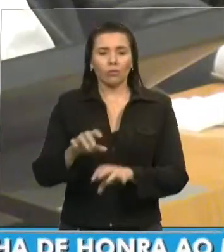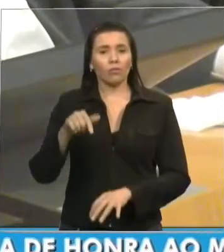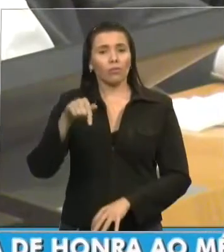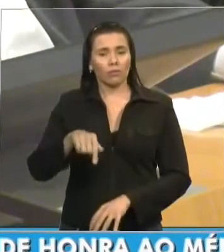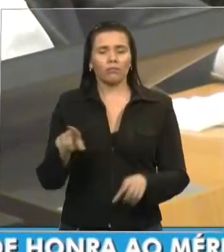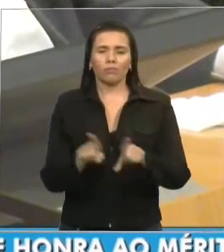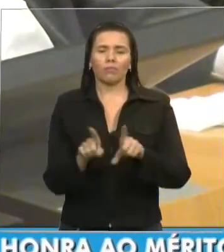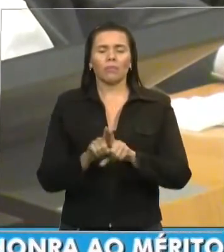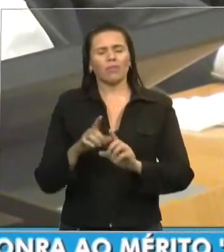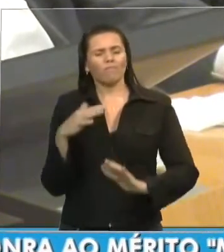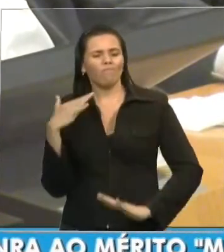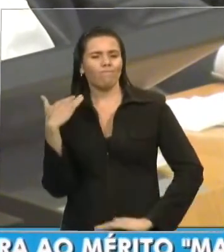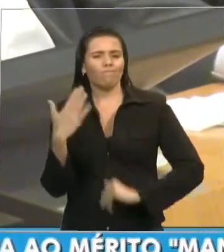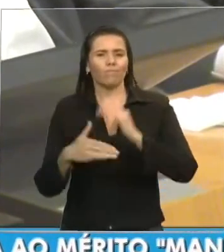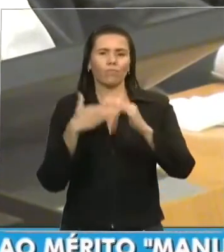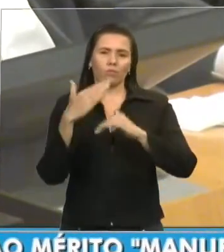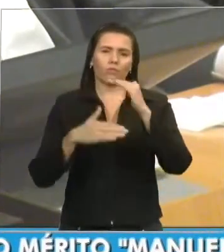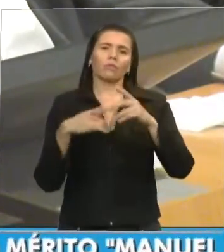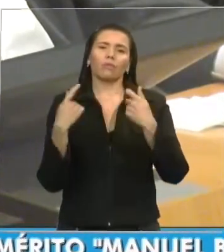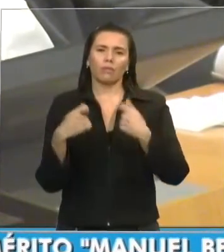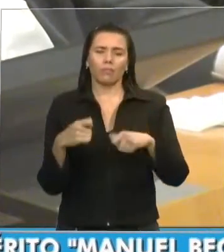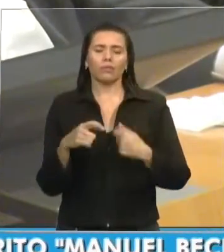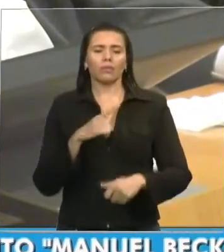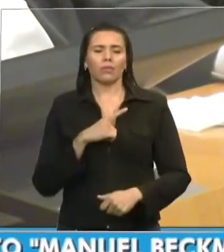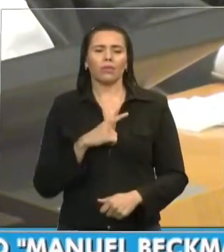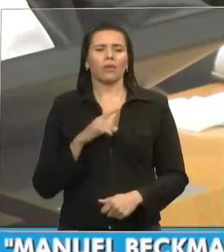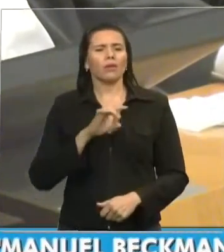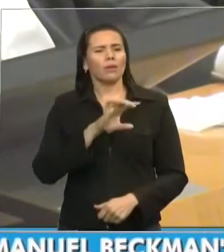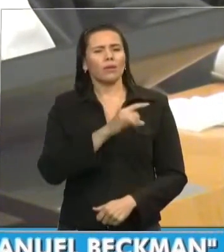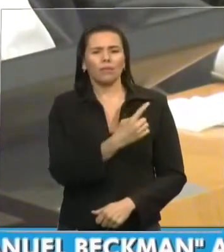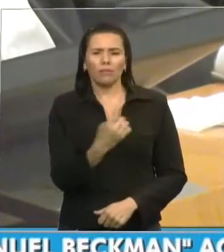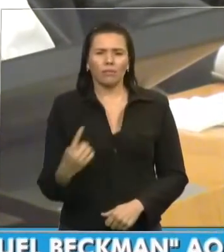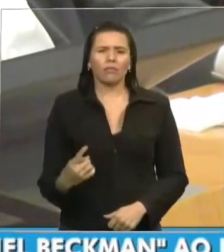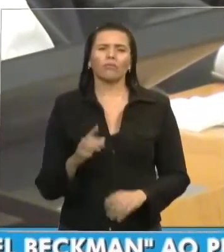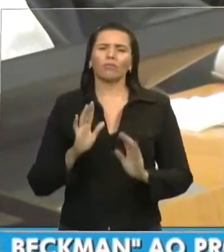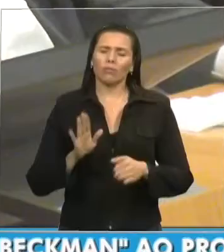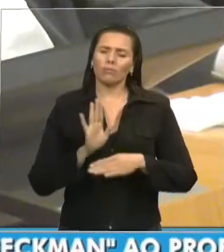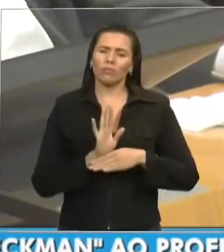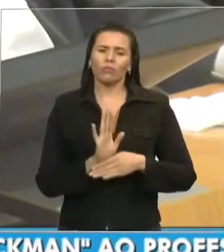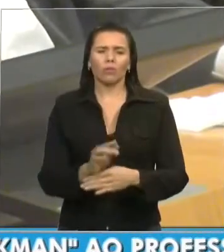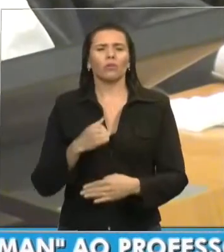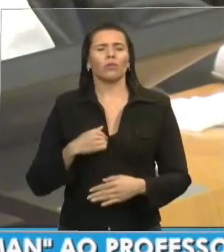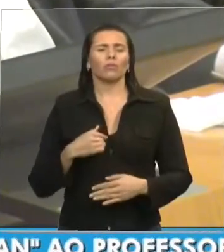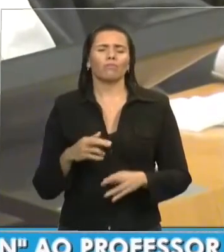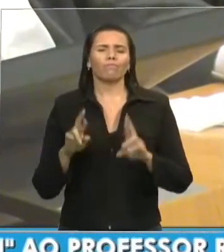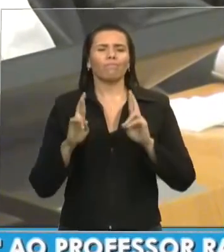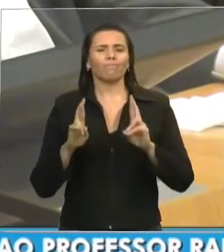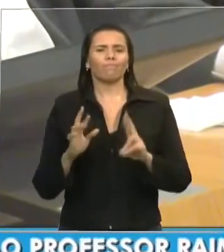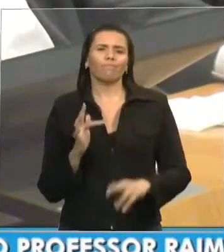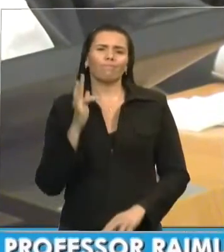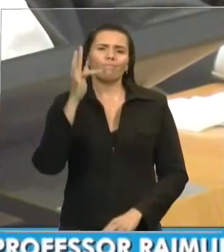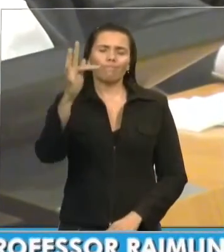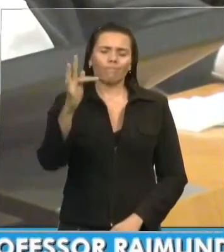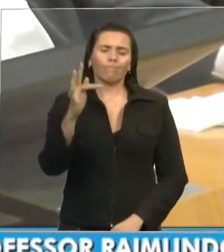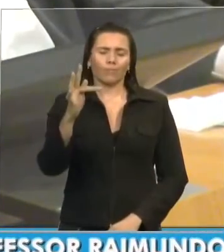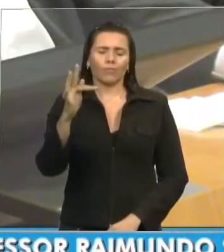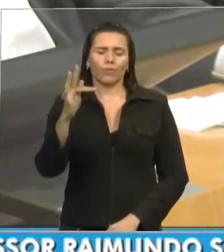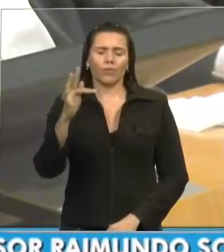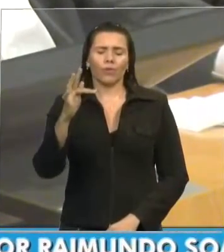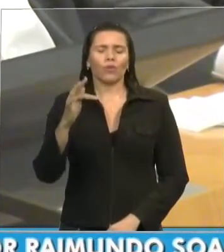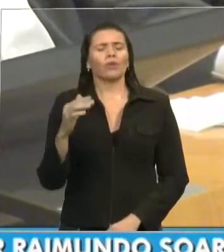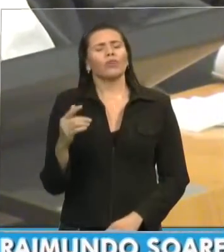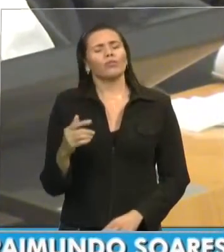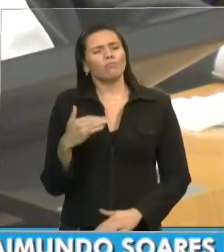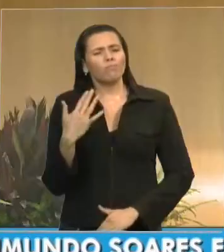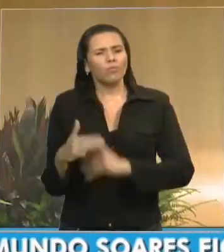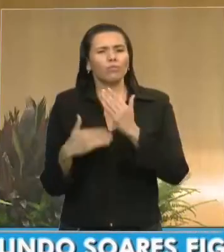a passos largos. Cada um já deu uma contribuição e a gente espera que as futuras gerações dêem contribuições muito maiores. Então,